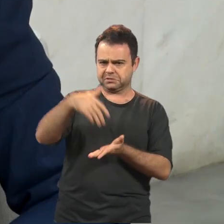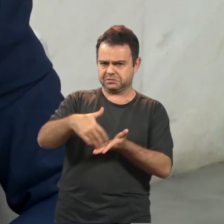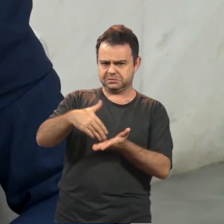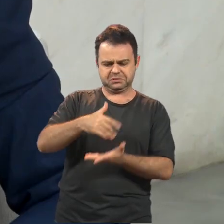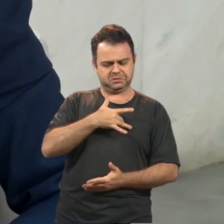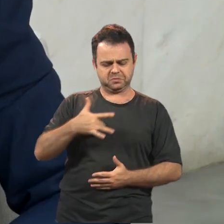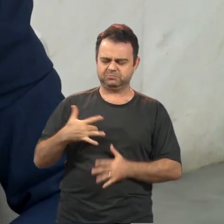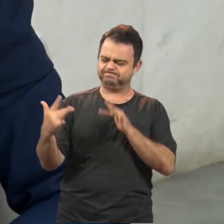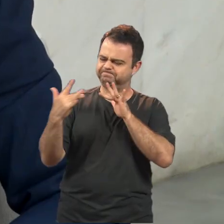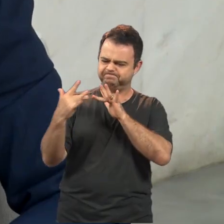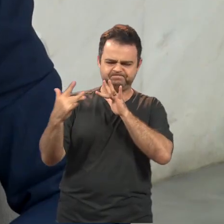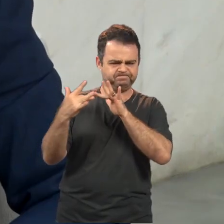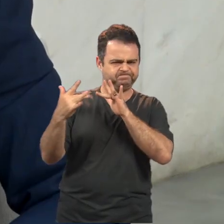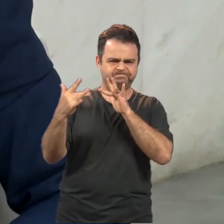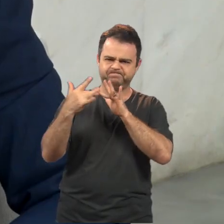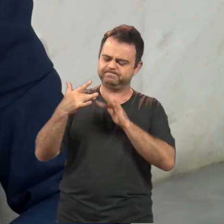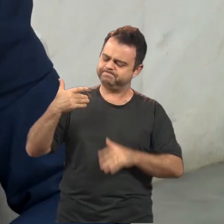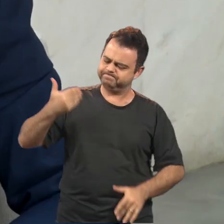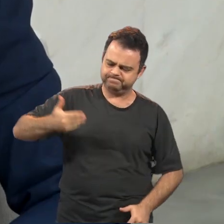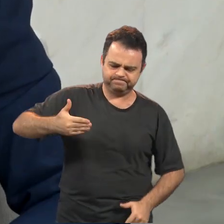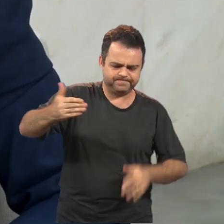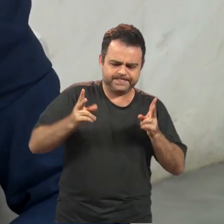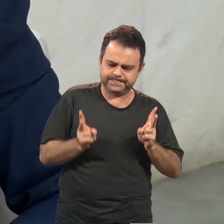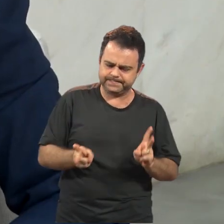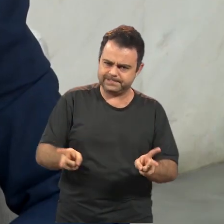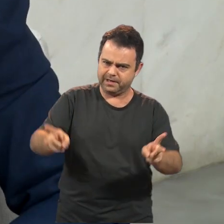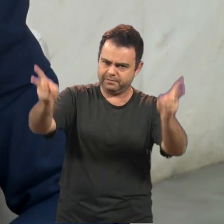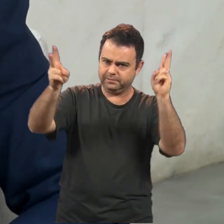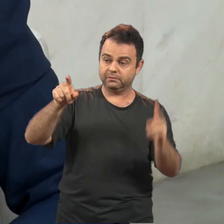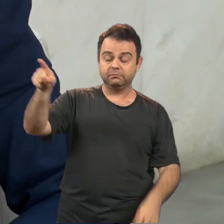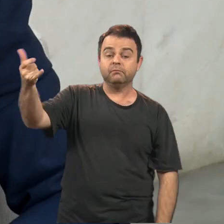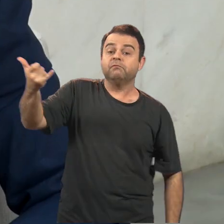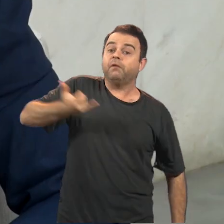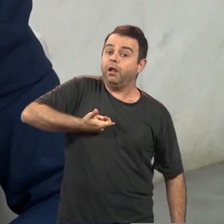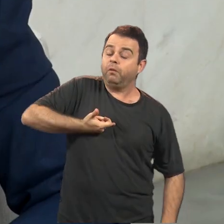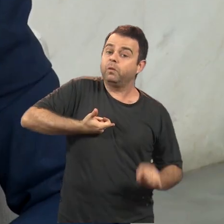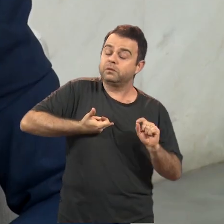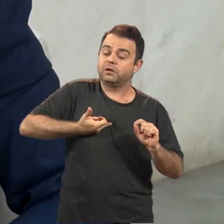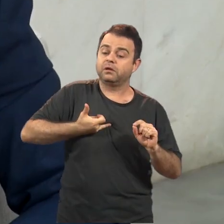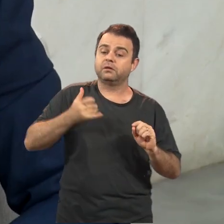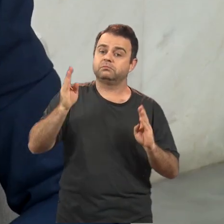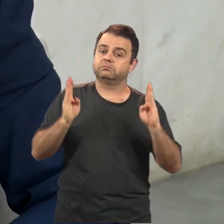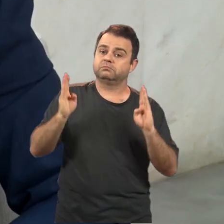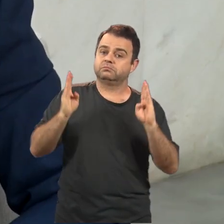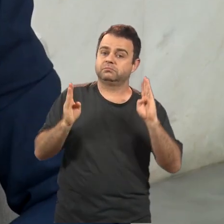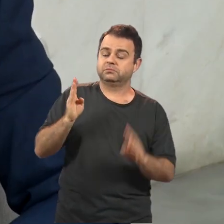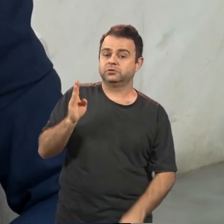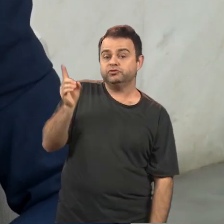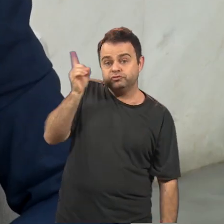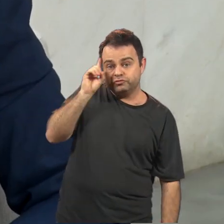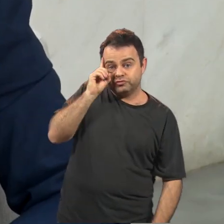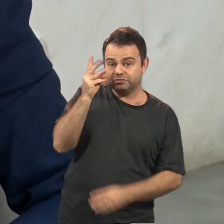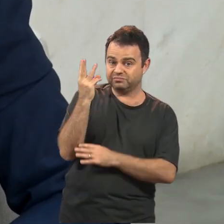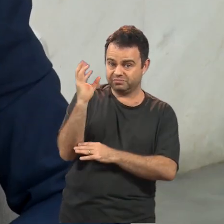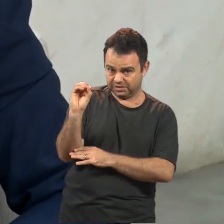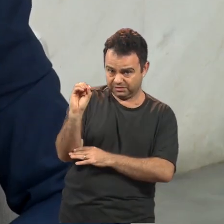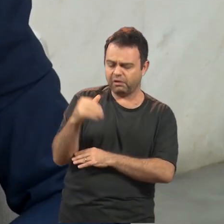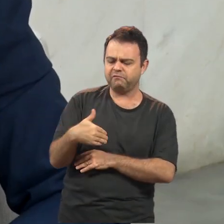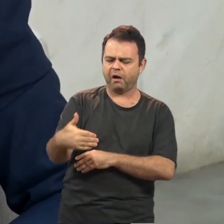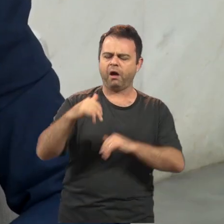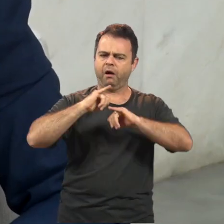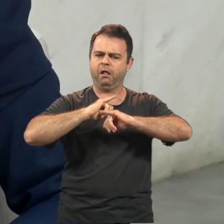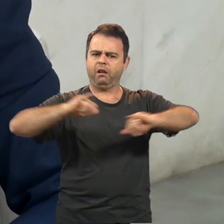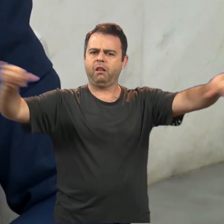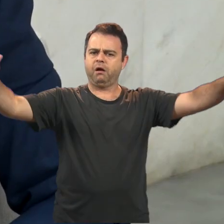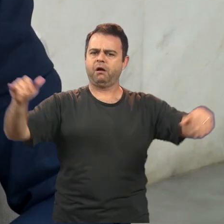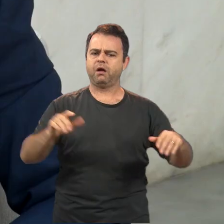Secretaria de Saúde, que nos garantiu que, no máximo, em 30 dias, vai estar disponibilizando